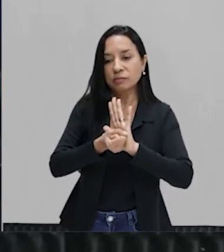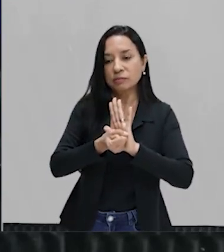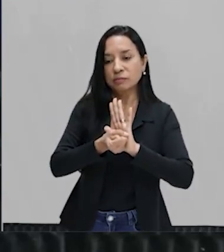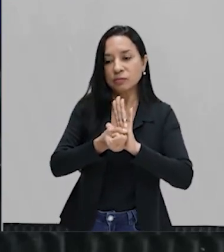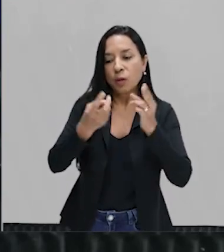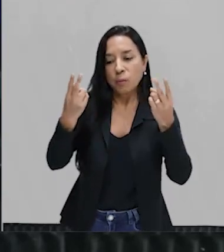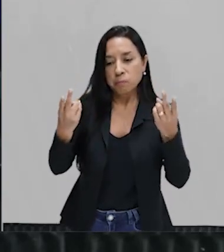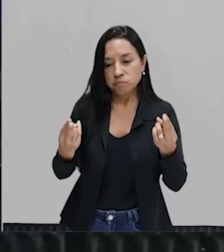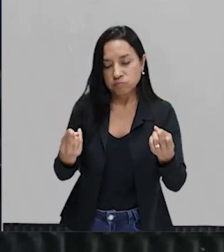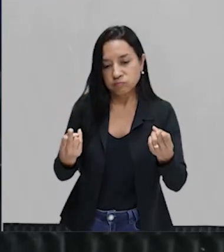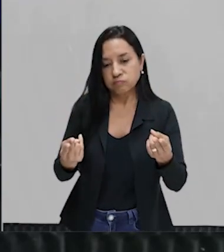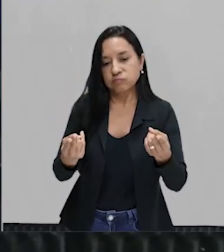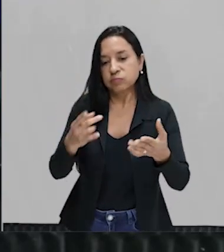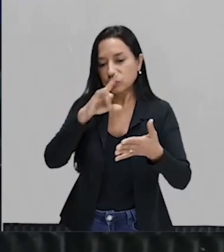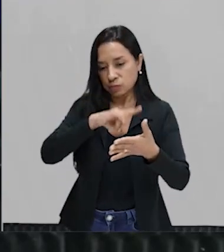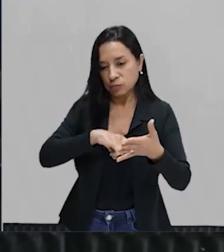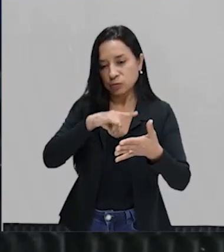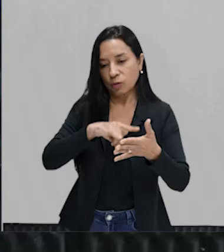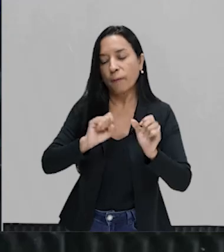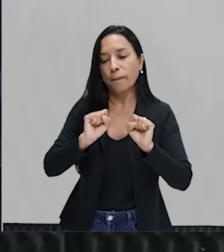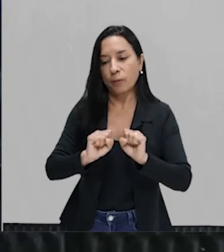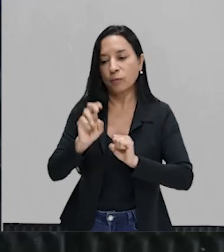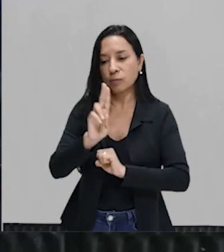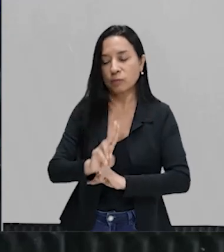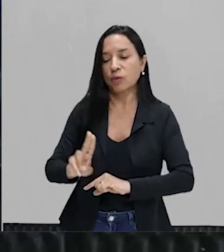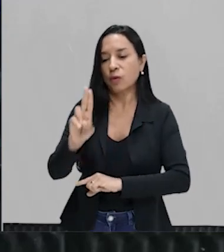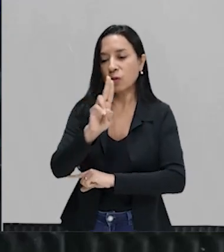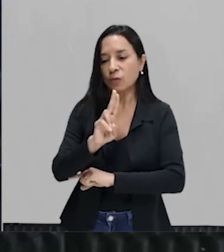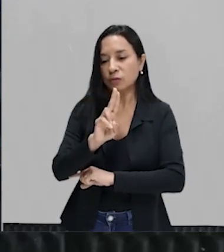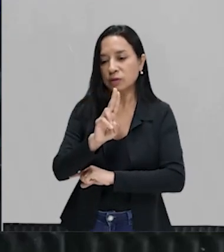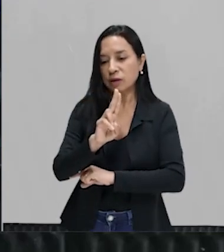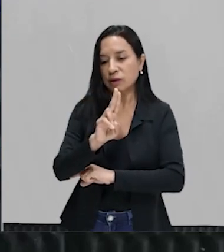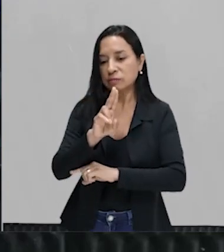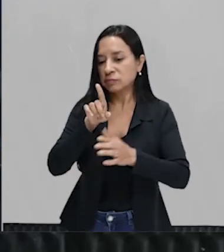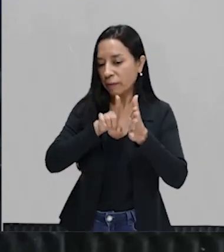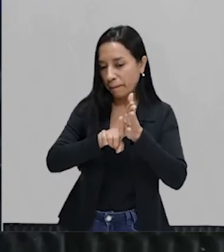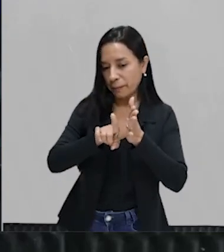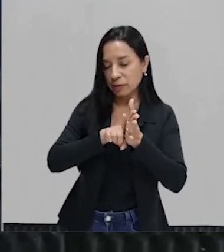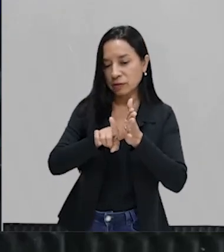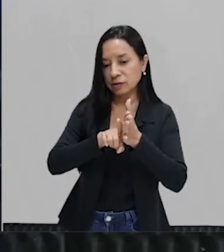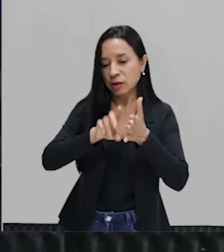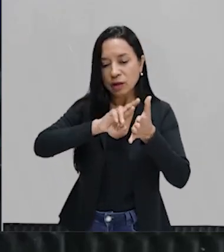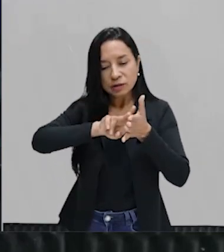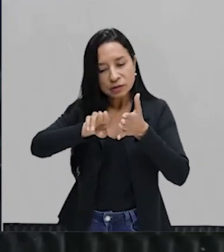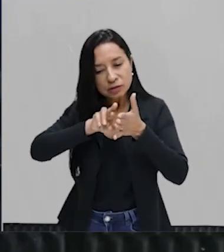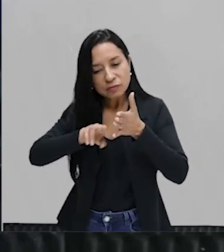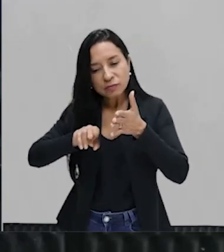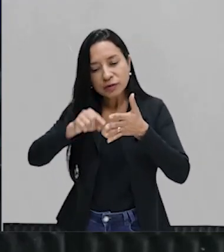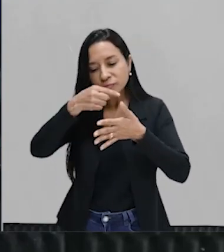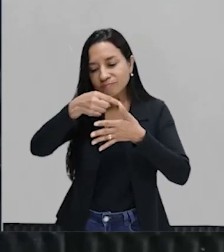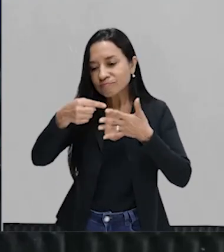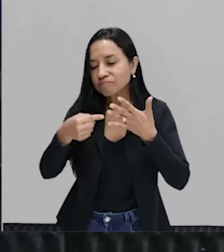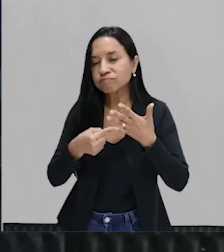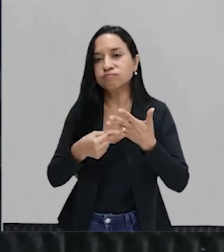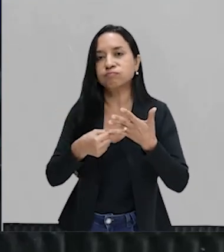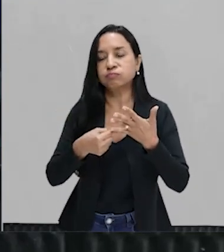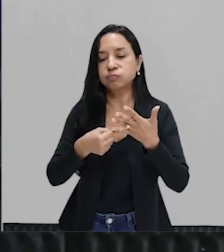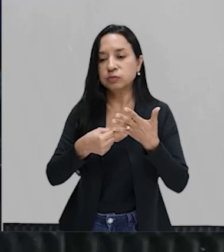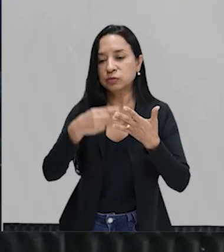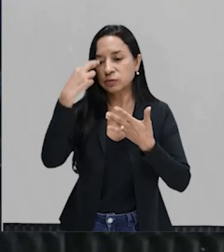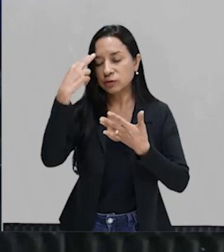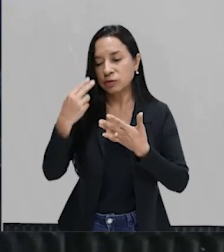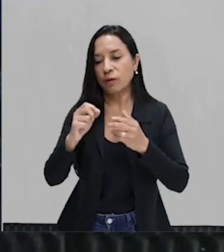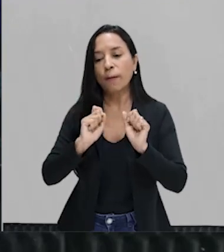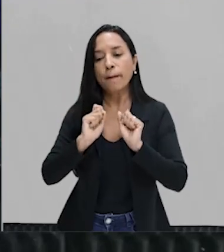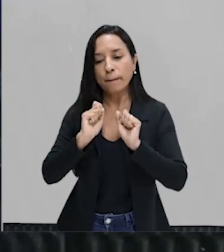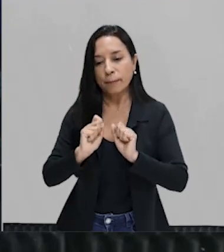ideia, ela pode ser utilizada para análise de diferentes aspectos da história. Eu